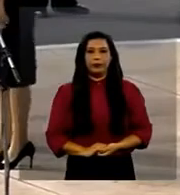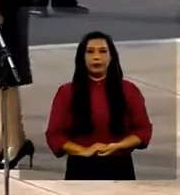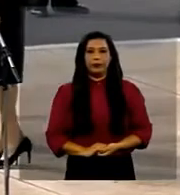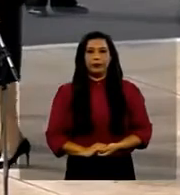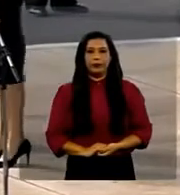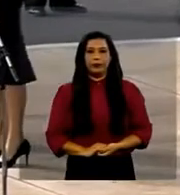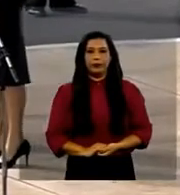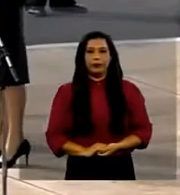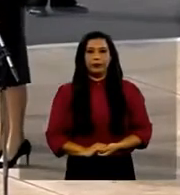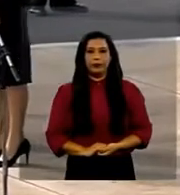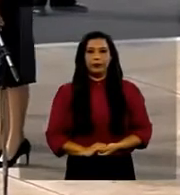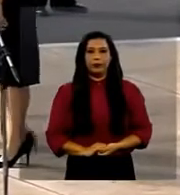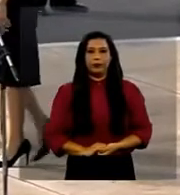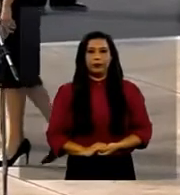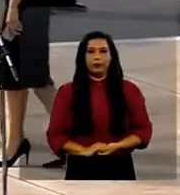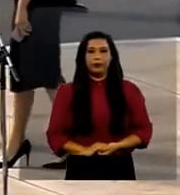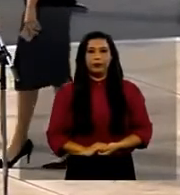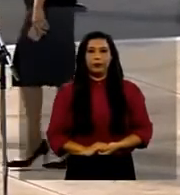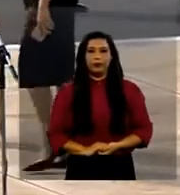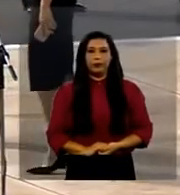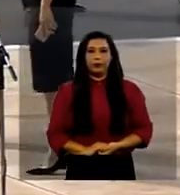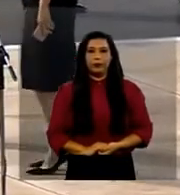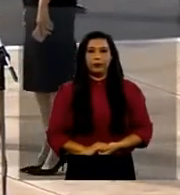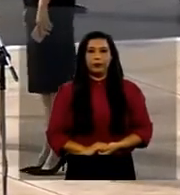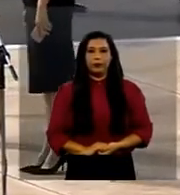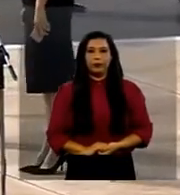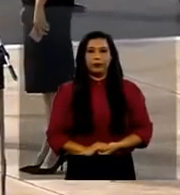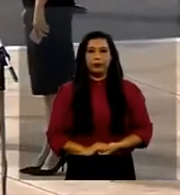Conduzeiro, olhar à frente, ombro ar.